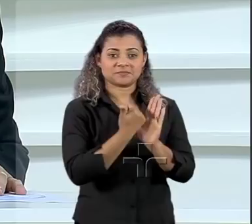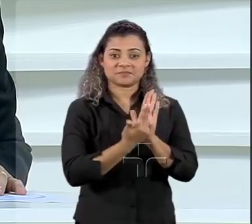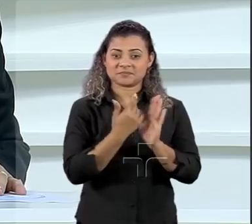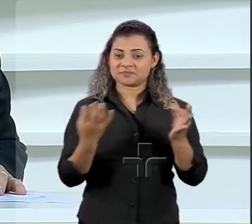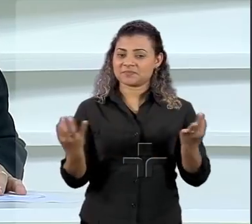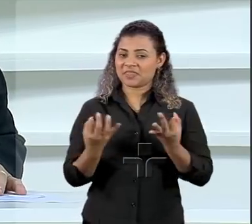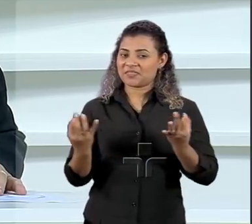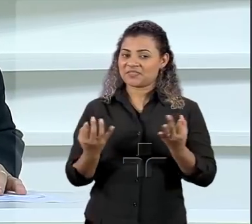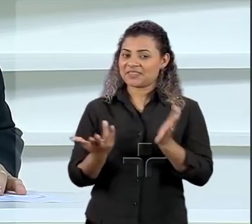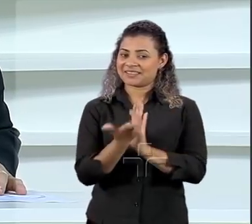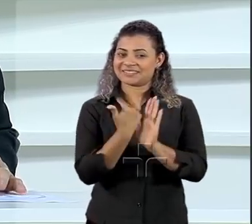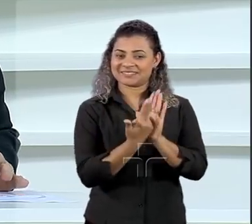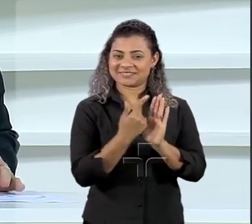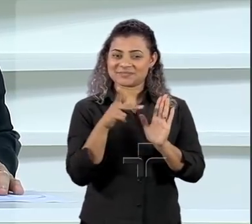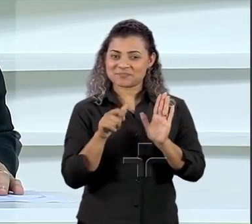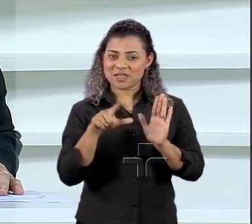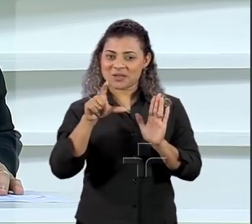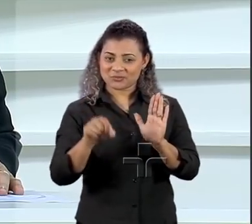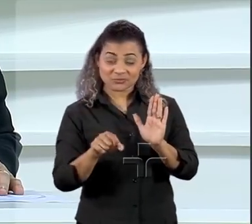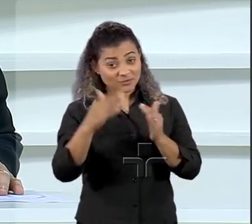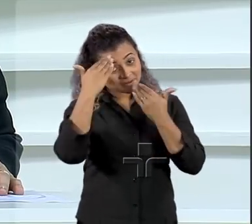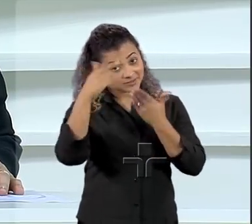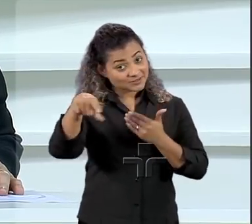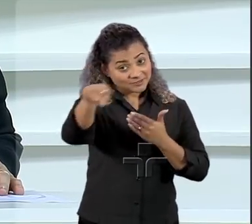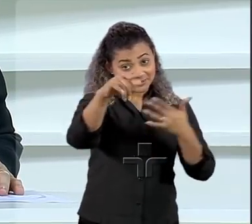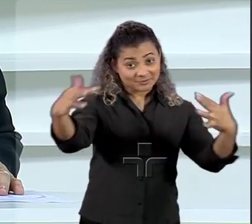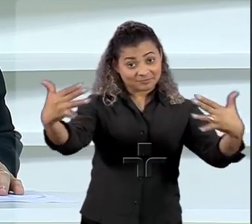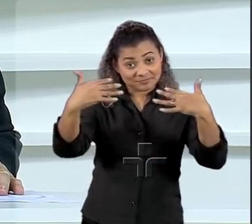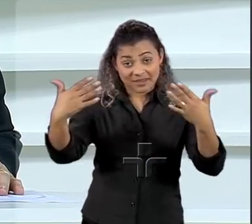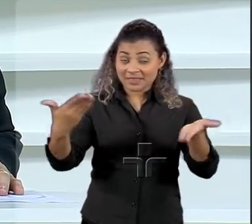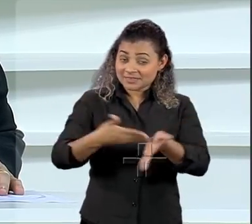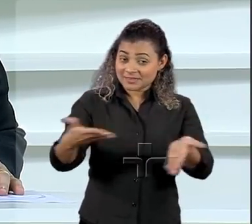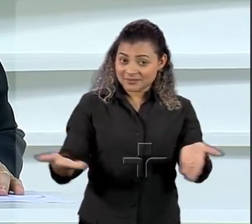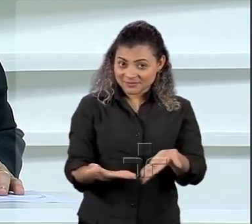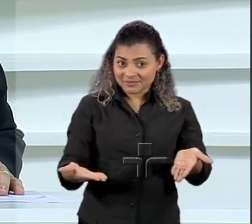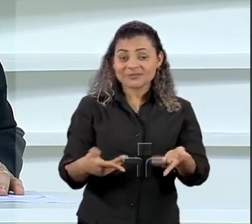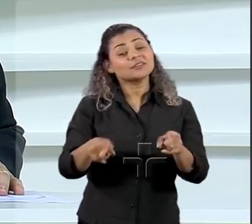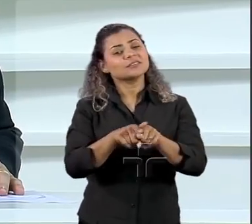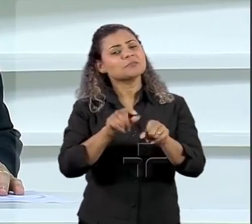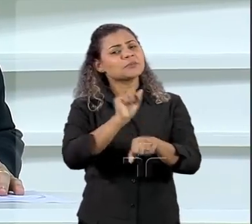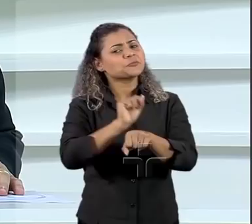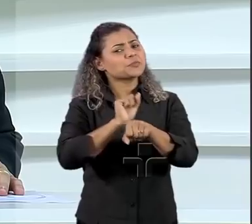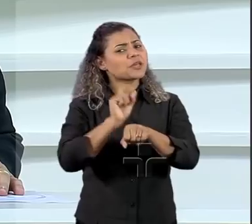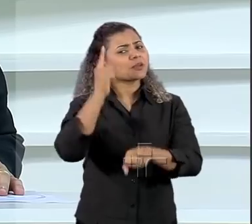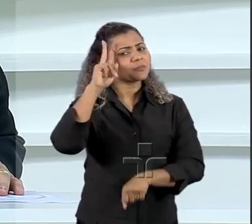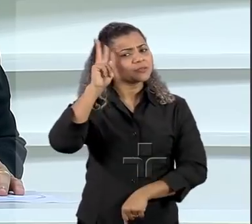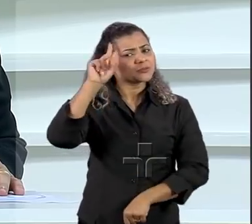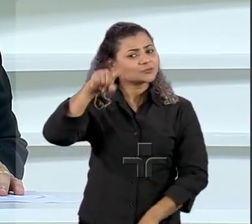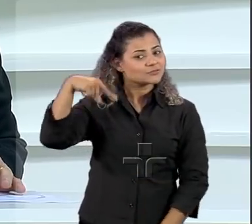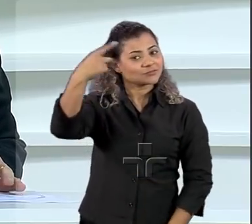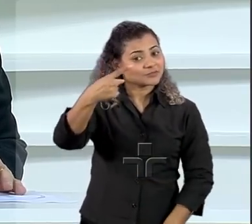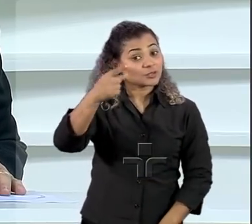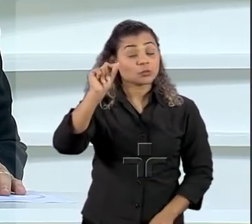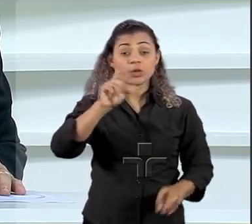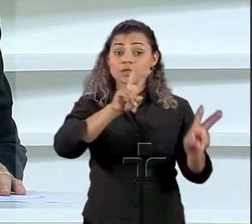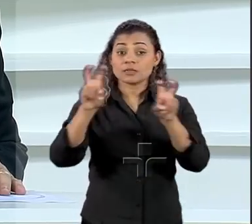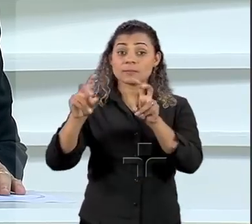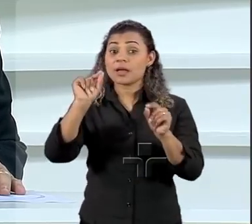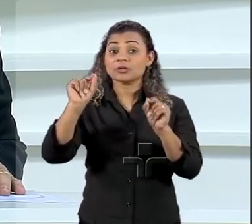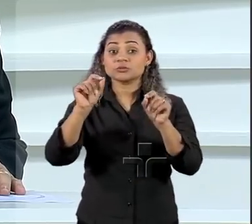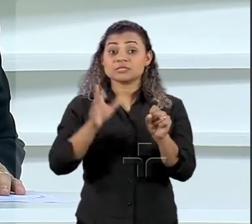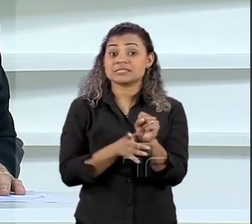incurável Paulo Caruso. Agradeço também a você que nos acompanhou até agora. Esperamos você na próxima segunda no debate